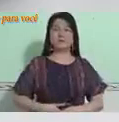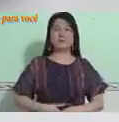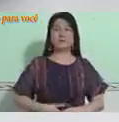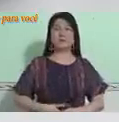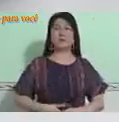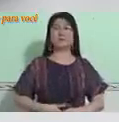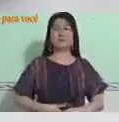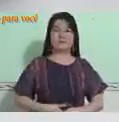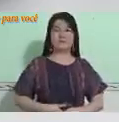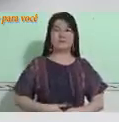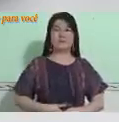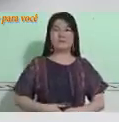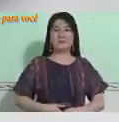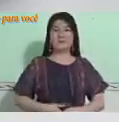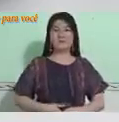agudo